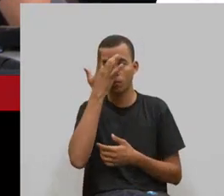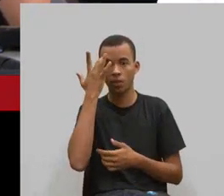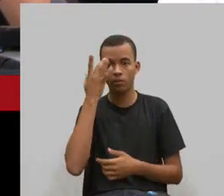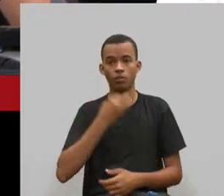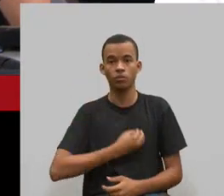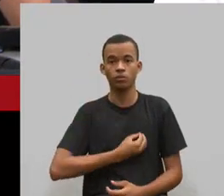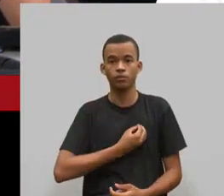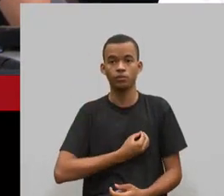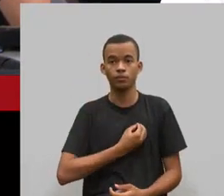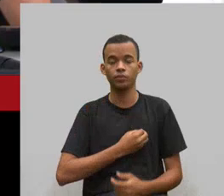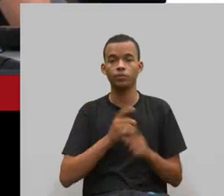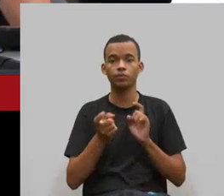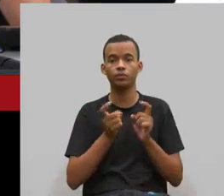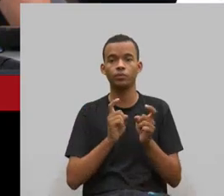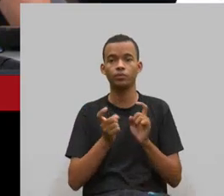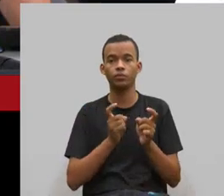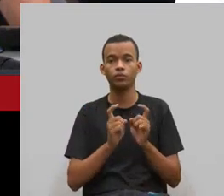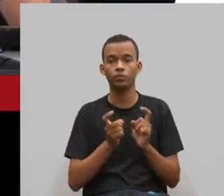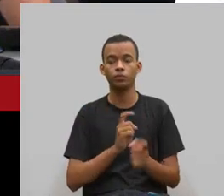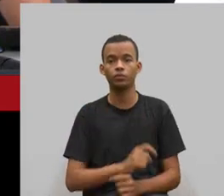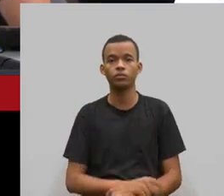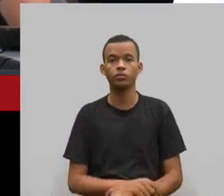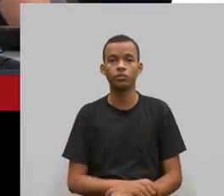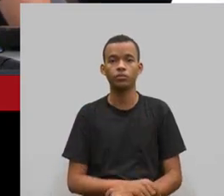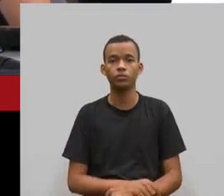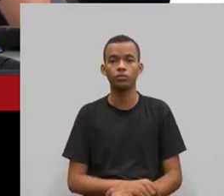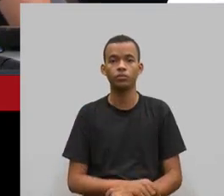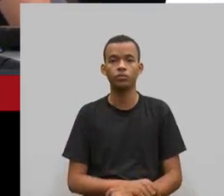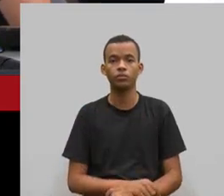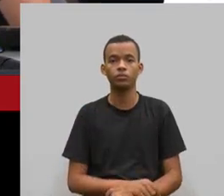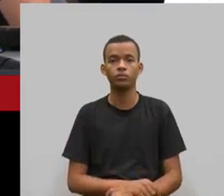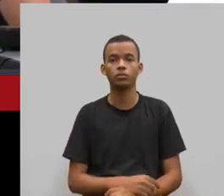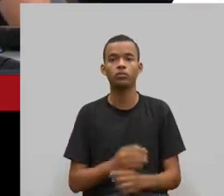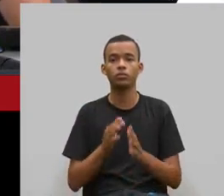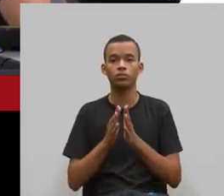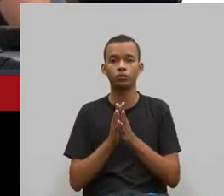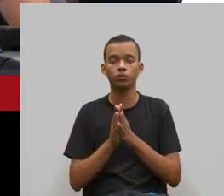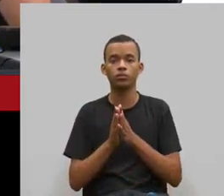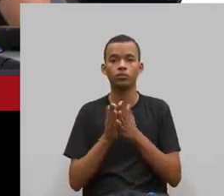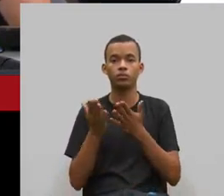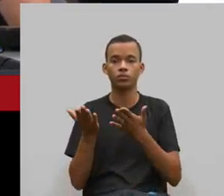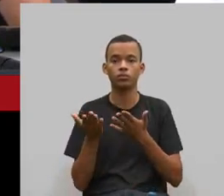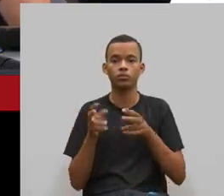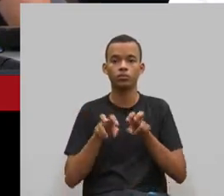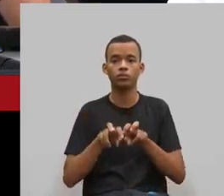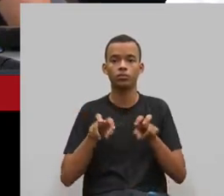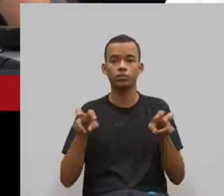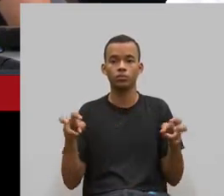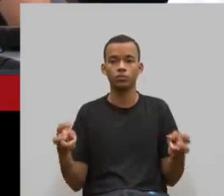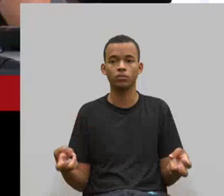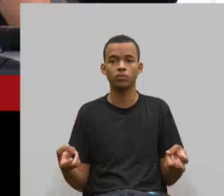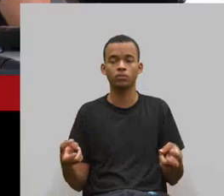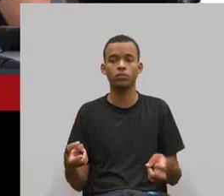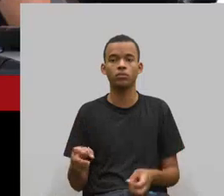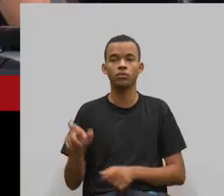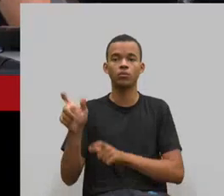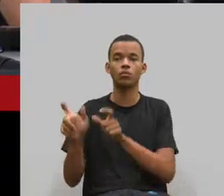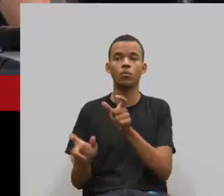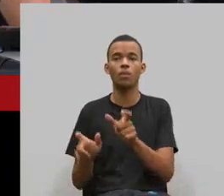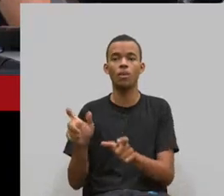reunião e a presidência convida a tomar assento à mesa os seguintes